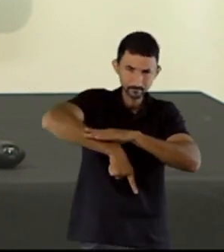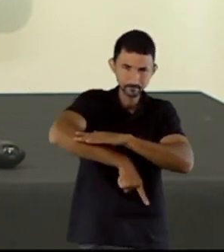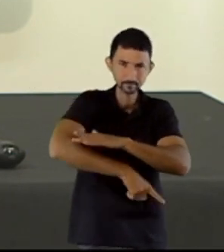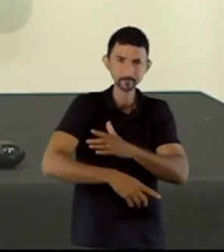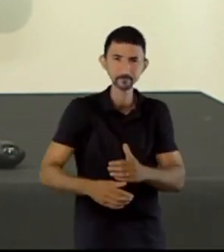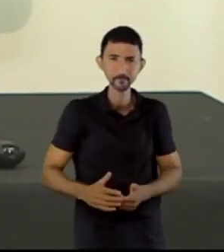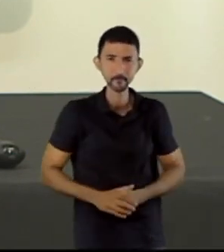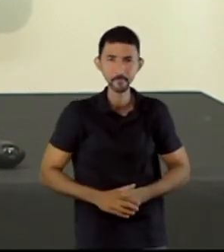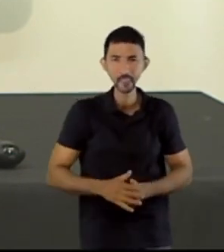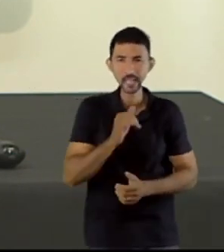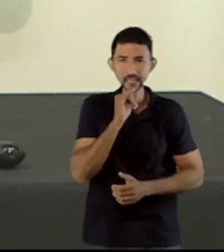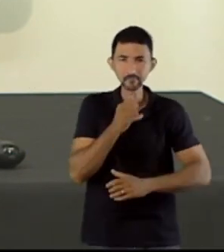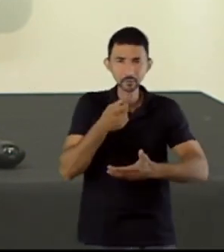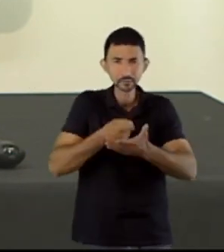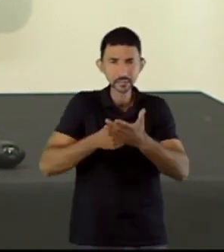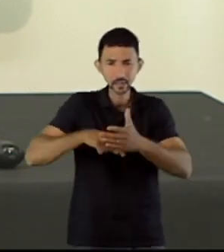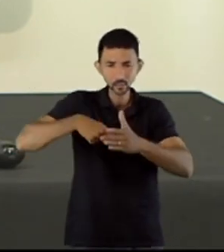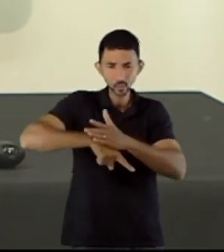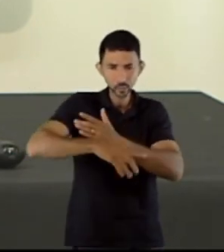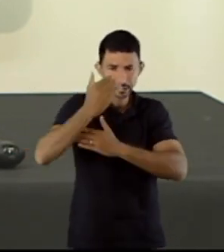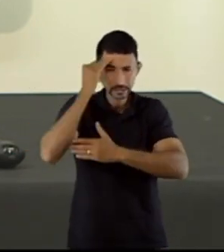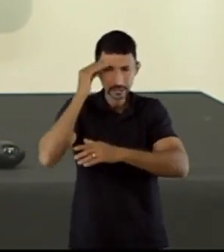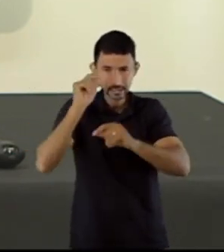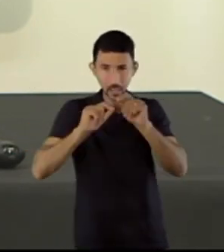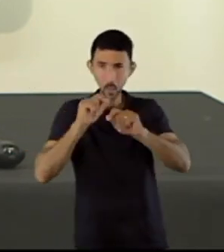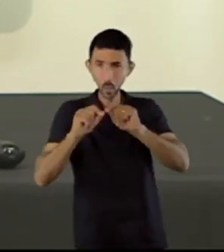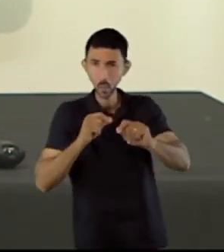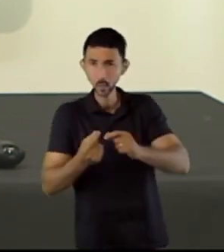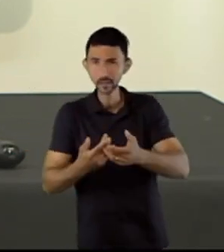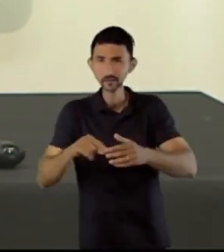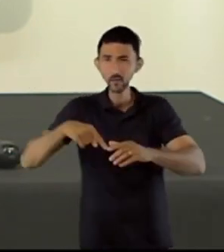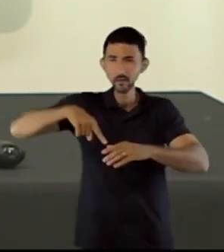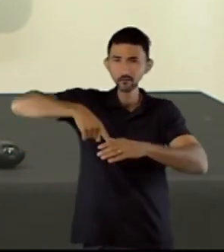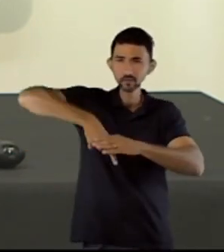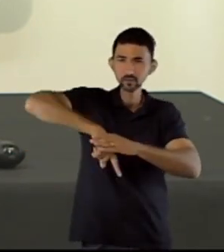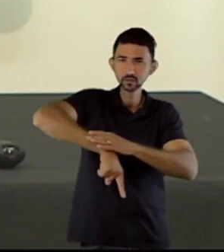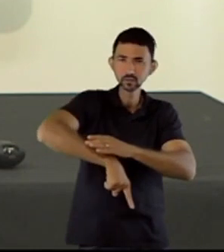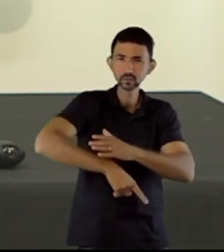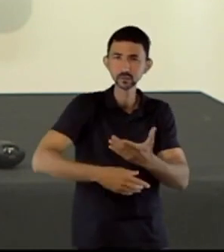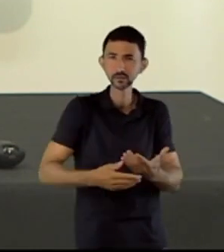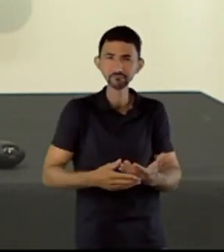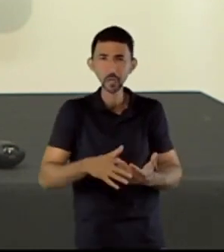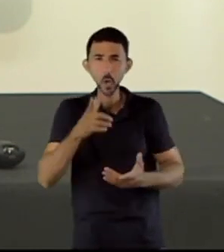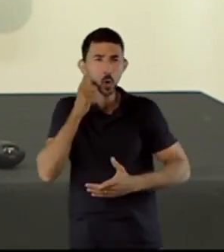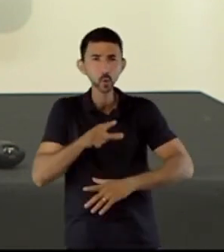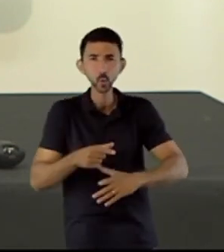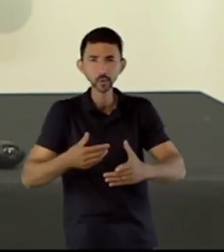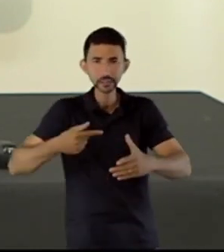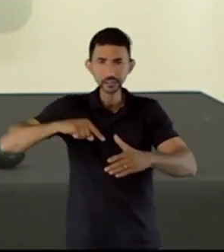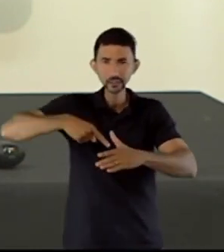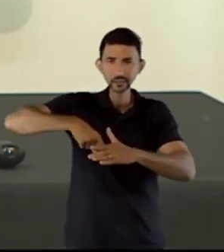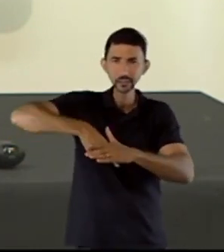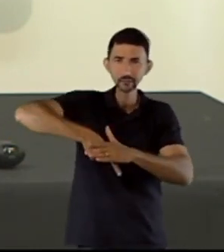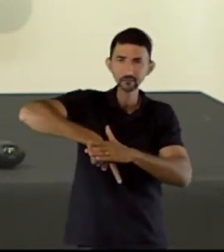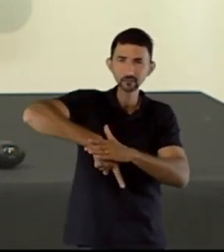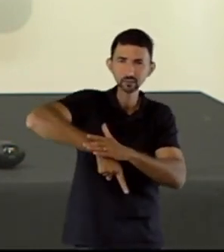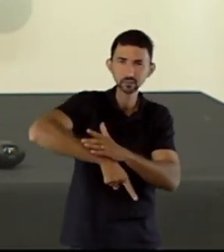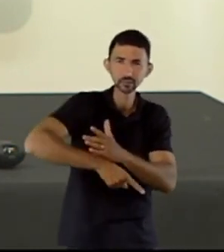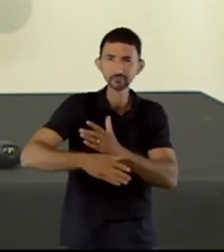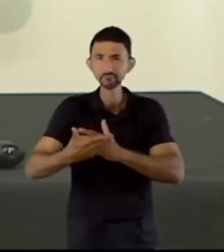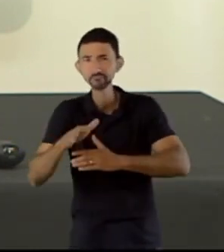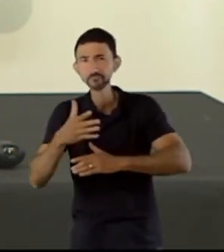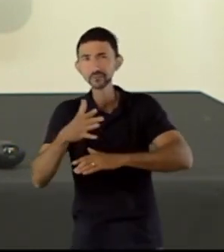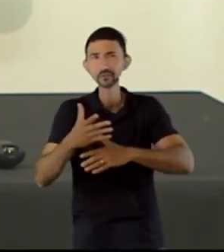relação para tentar entender um pouco mais como que é o interior da Terra, eles não conseguiram chegar, né, a